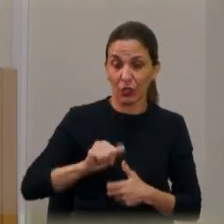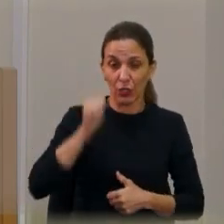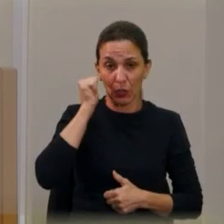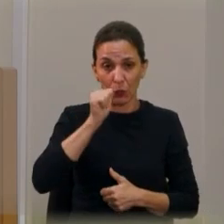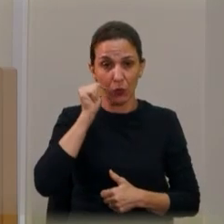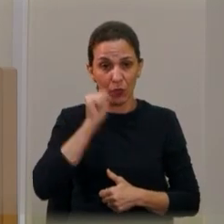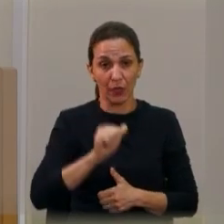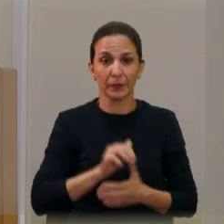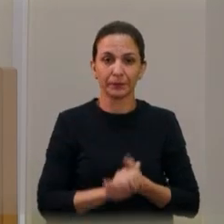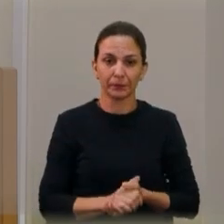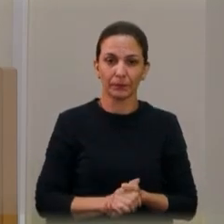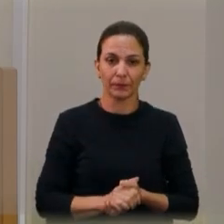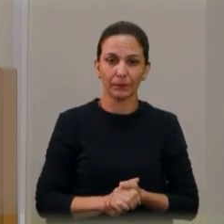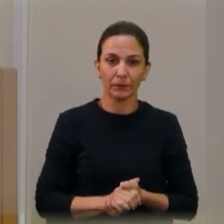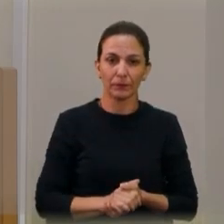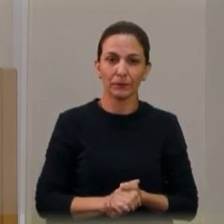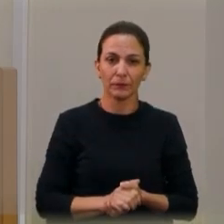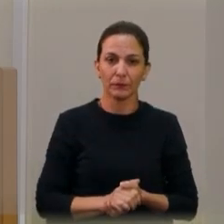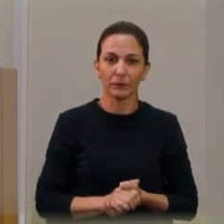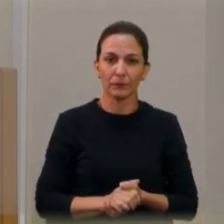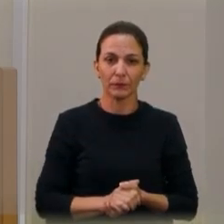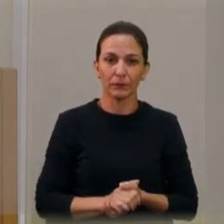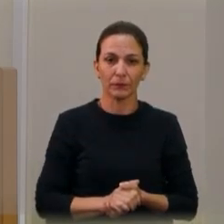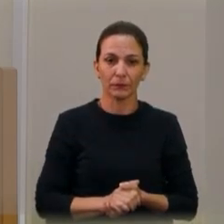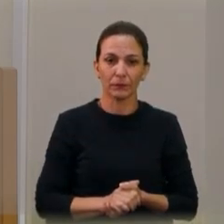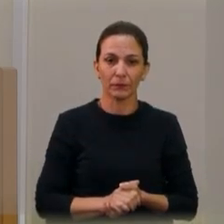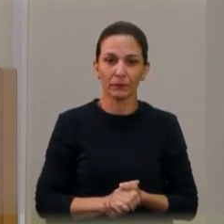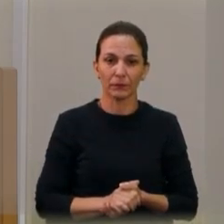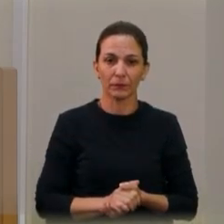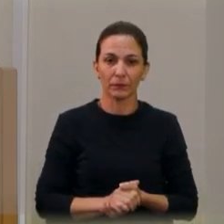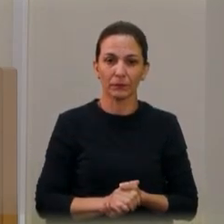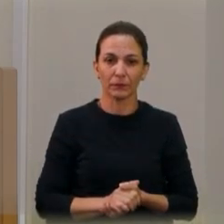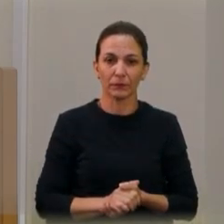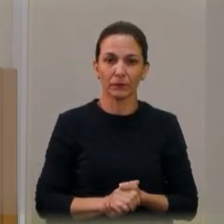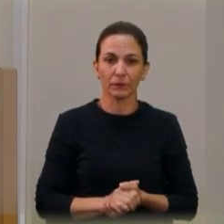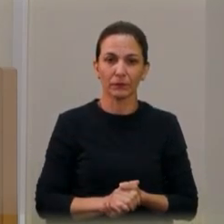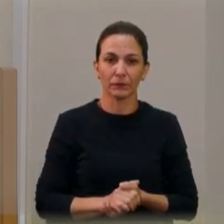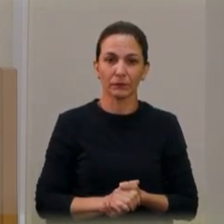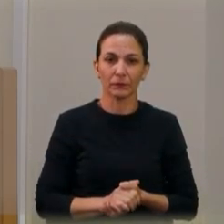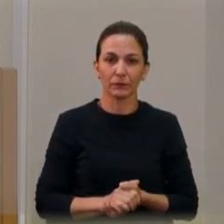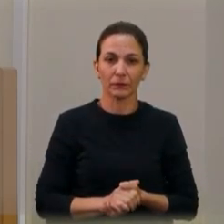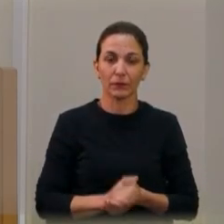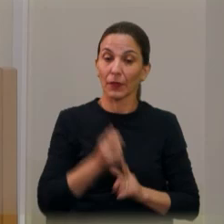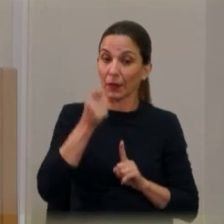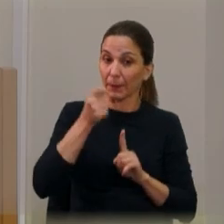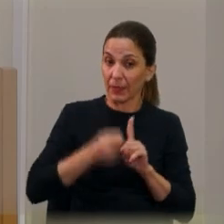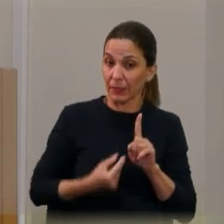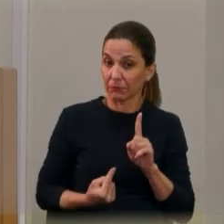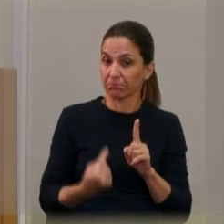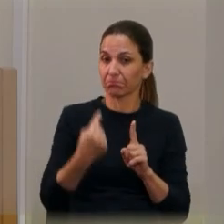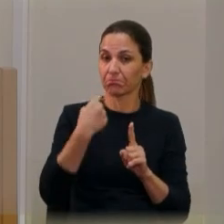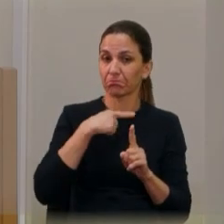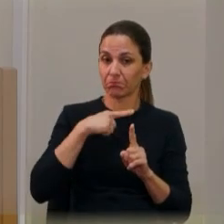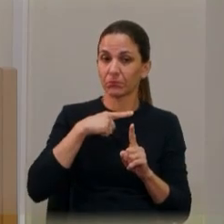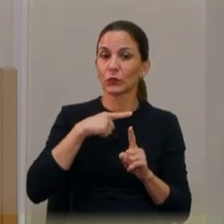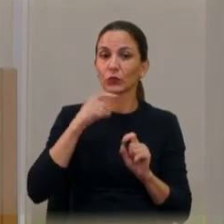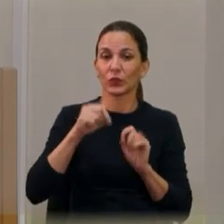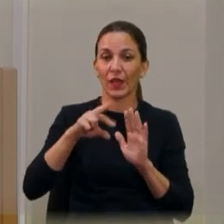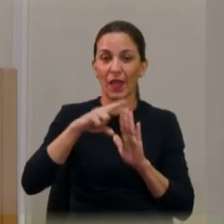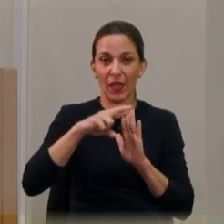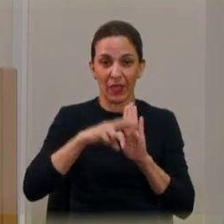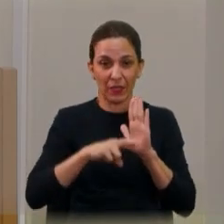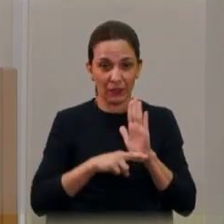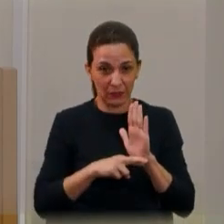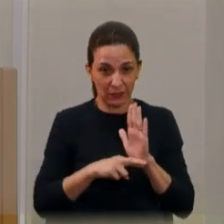quero também dizer que nós avançamos muito nos últimos meses com a regularização